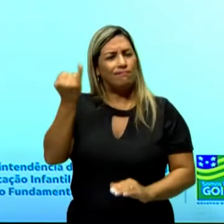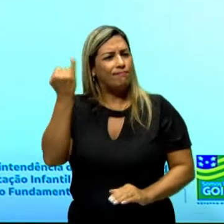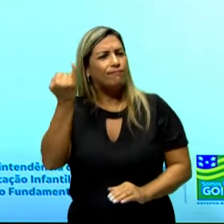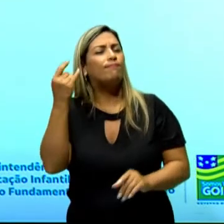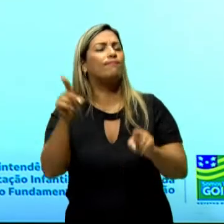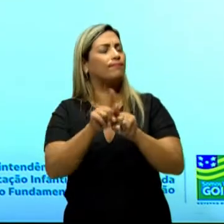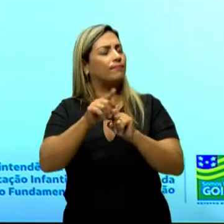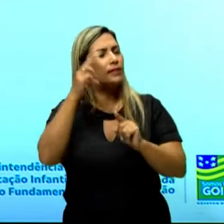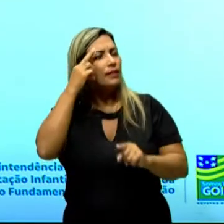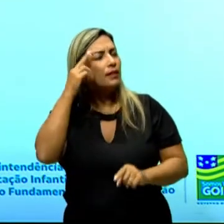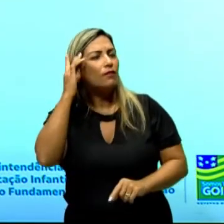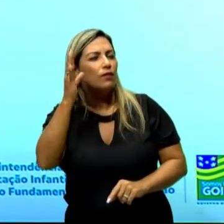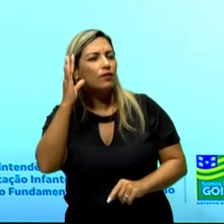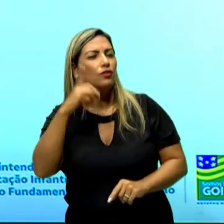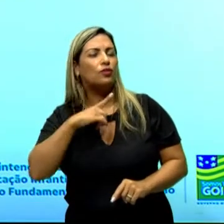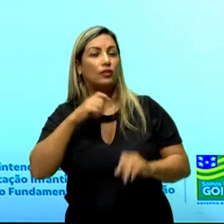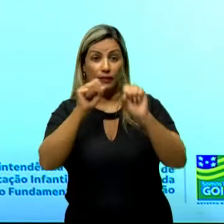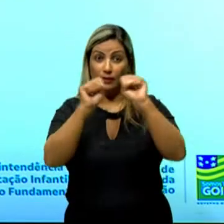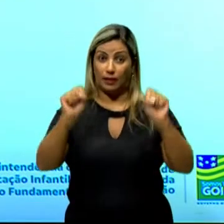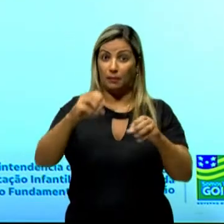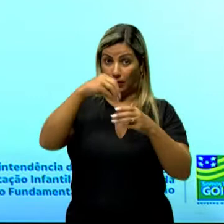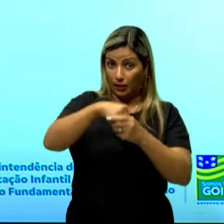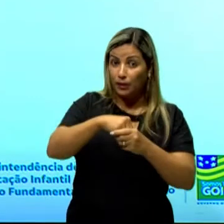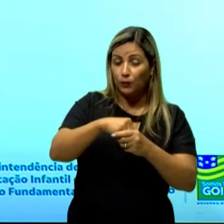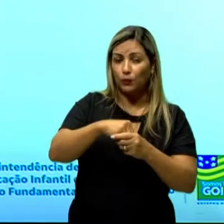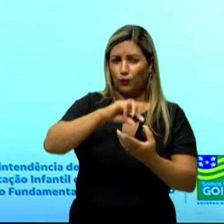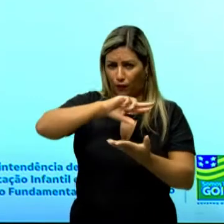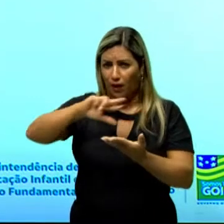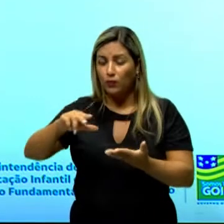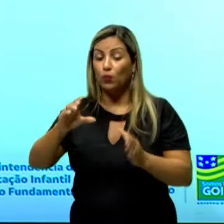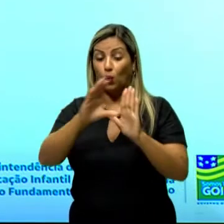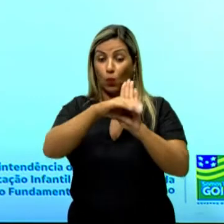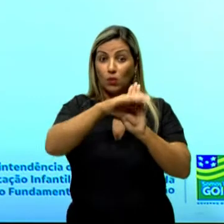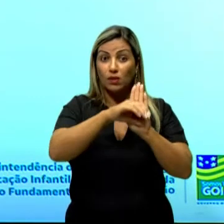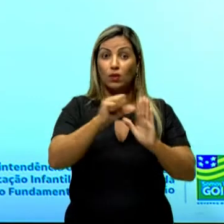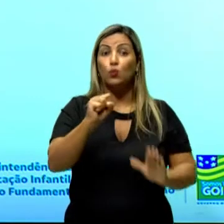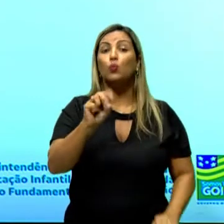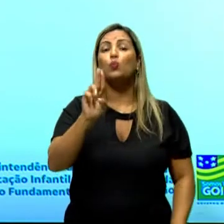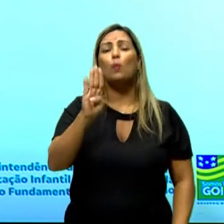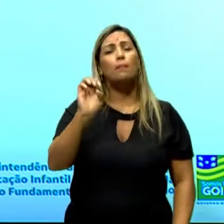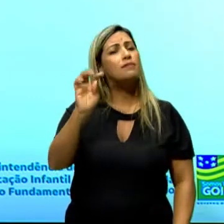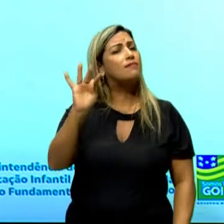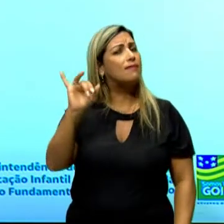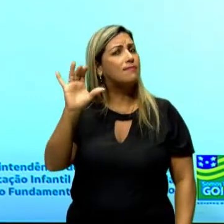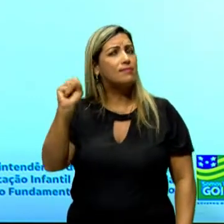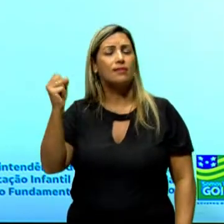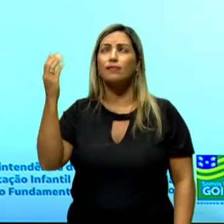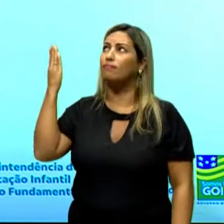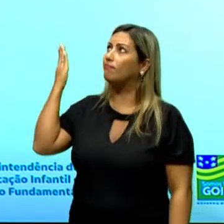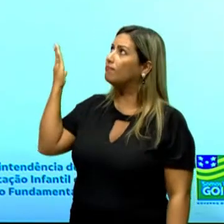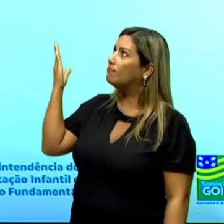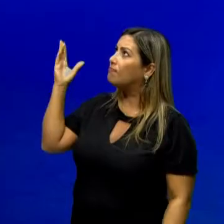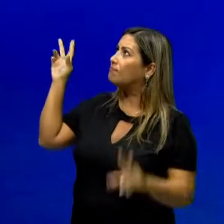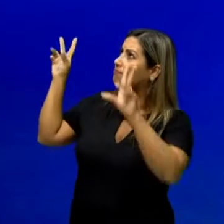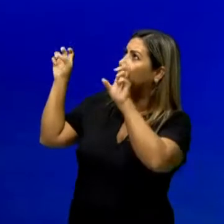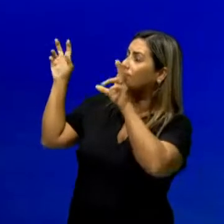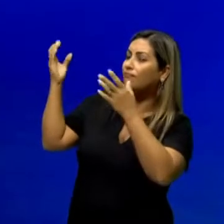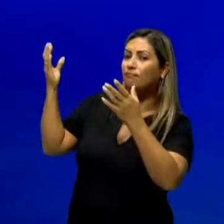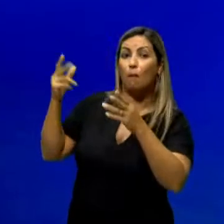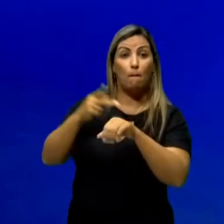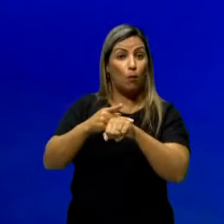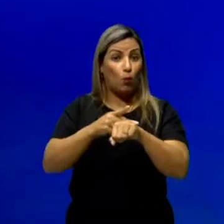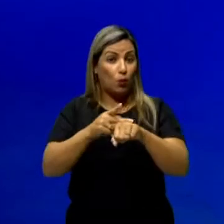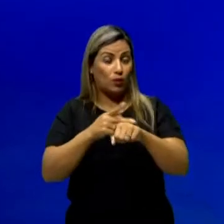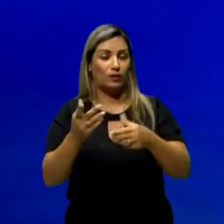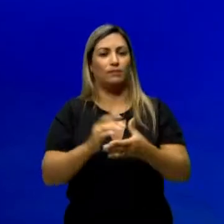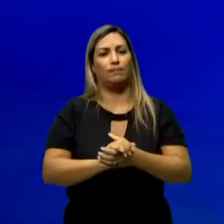para pensar a partir dos sistemas é o conceito de substância ou de substâncias puras. Vai depender